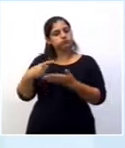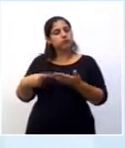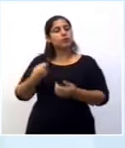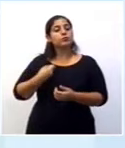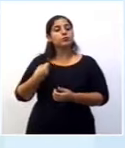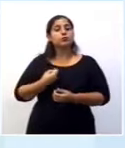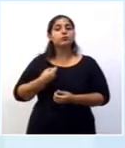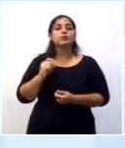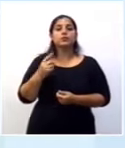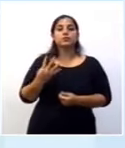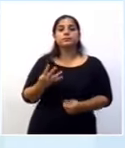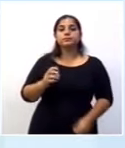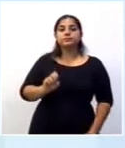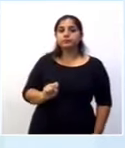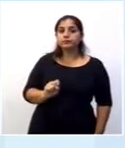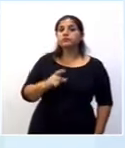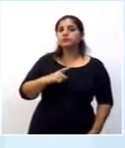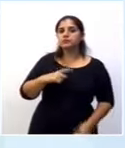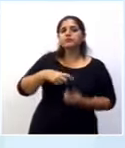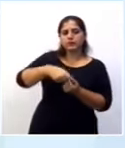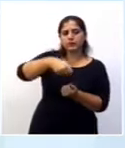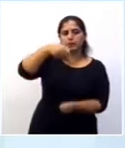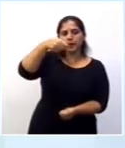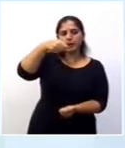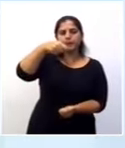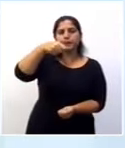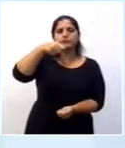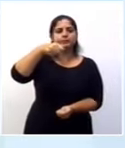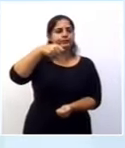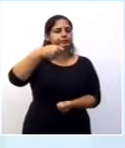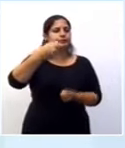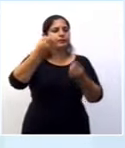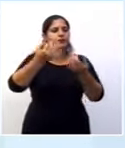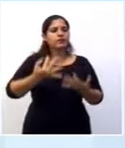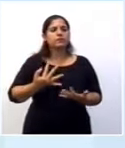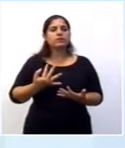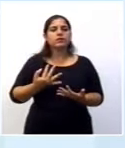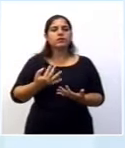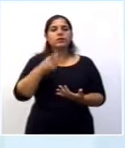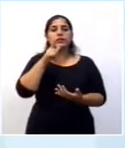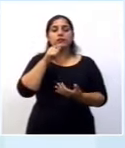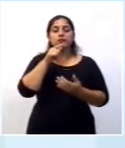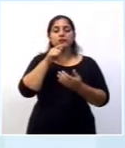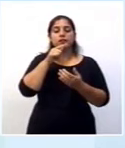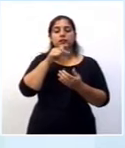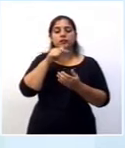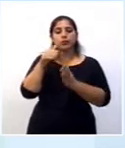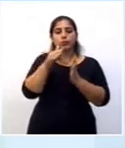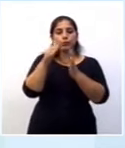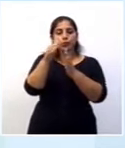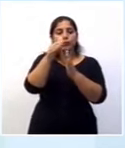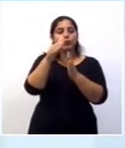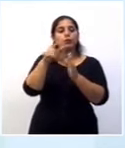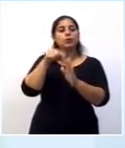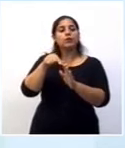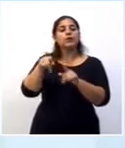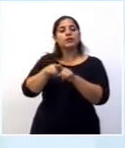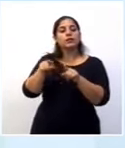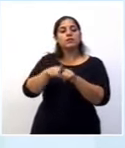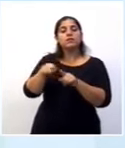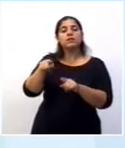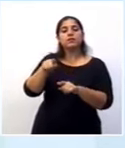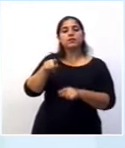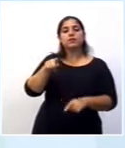página 48, nós vamos ter um mapa aí que fala sobre a questão do Rio São Francisco e a pecuária do século